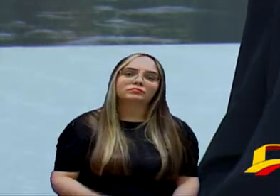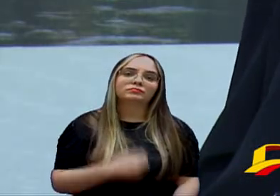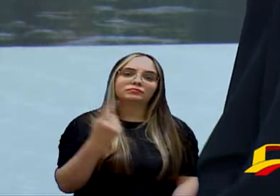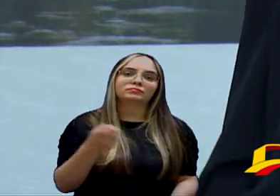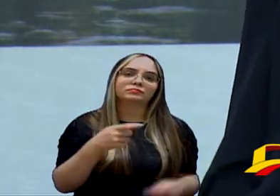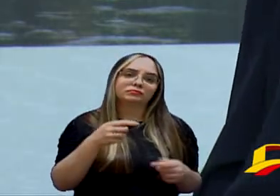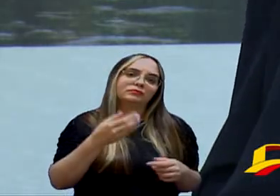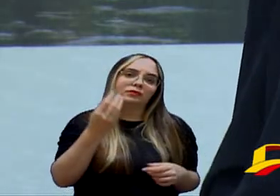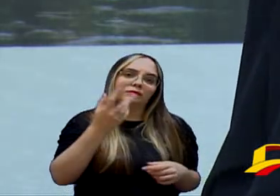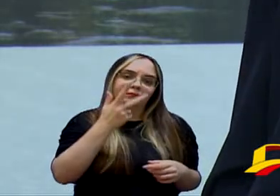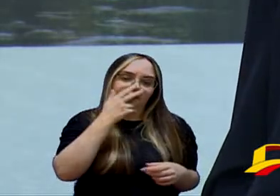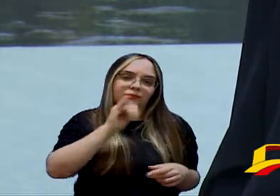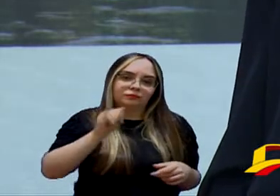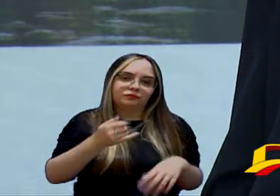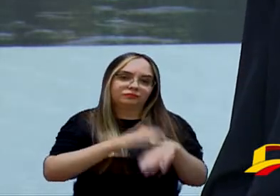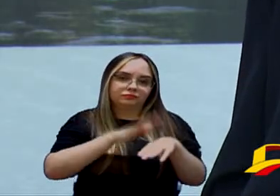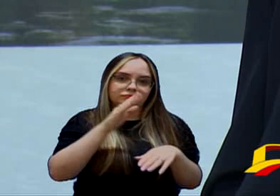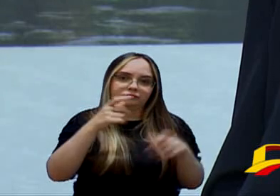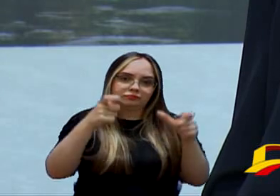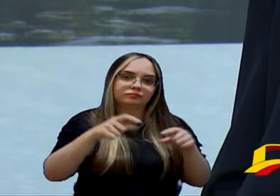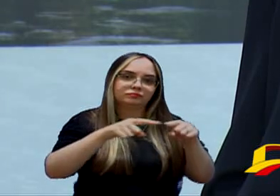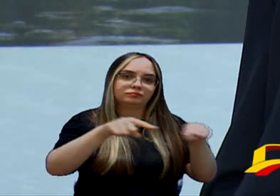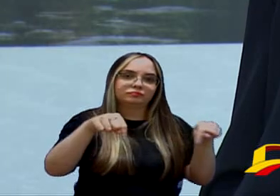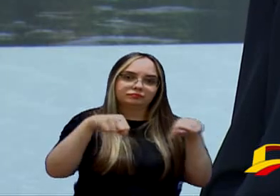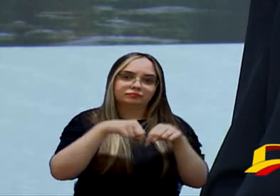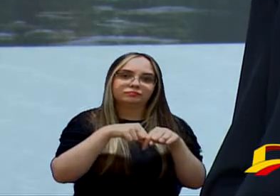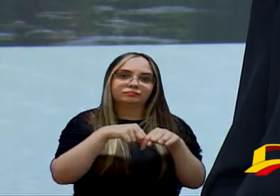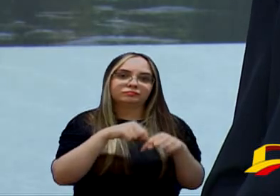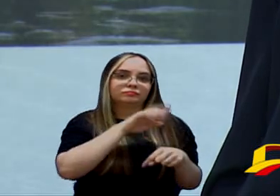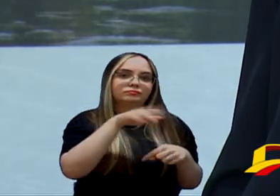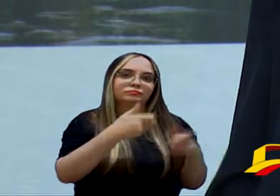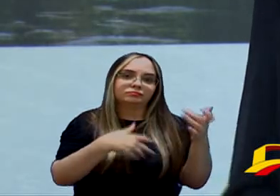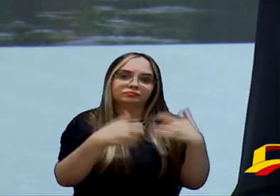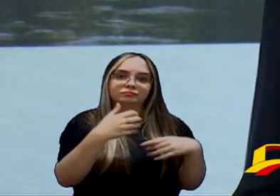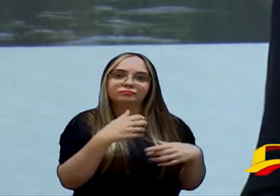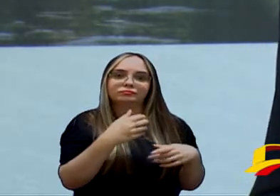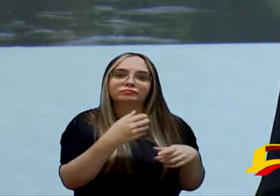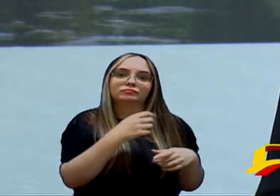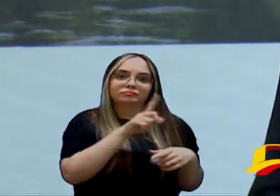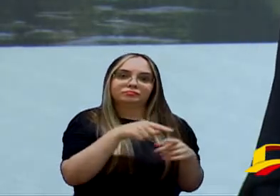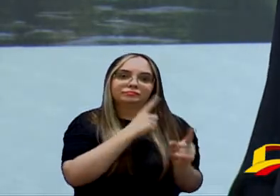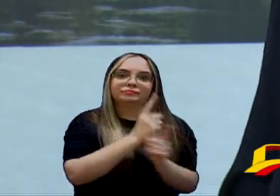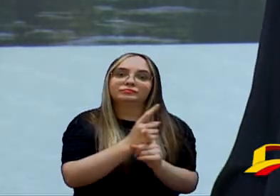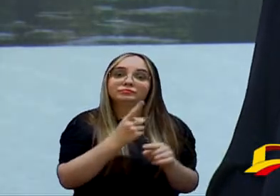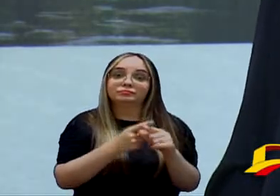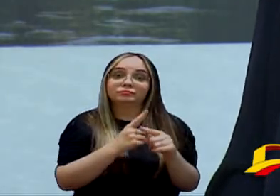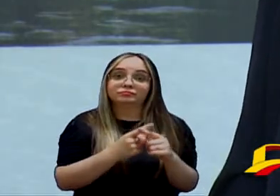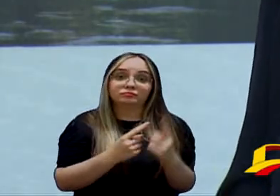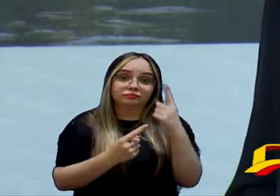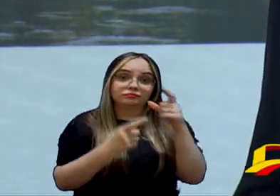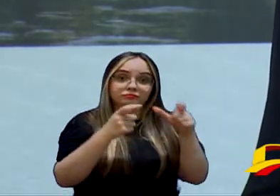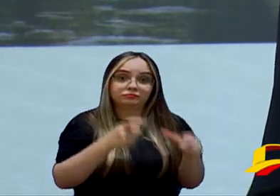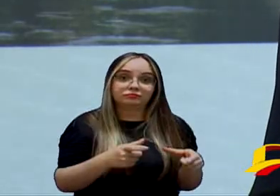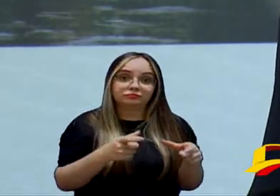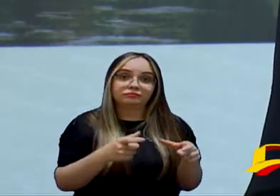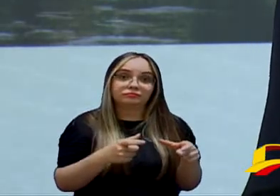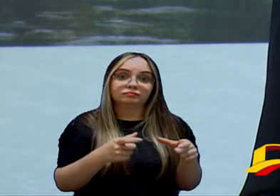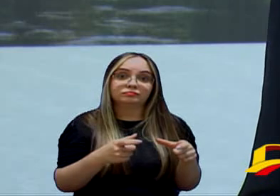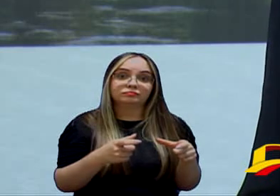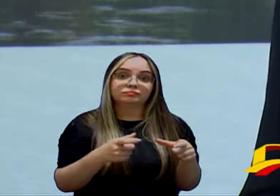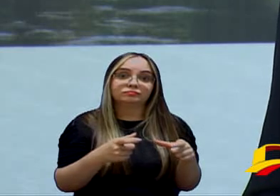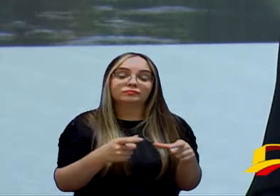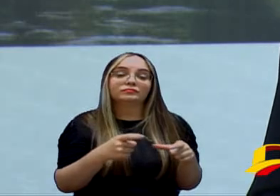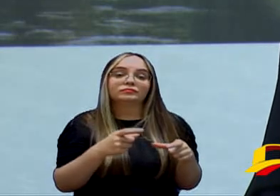aproveitar melhor o terreno para ele foi a única experiência a única explicação que achei já que uma saída uma uma